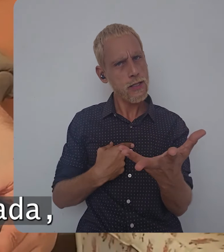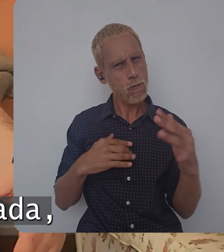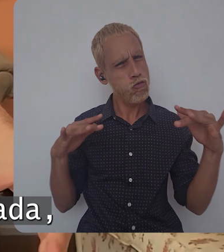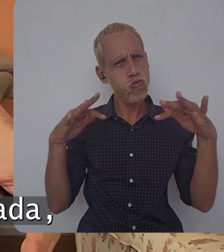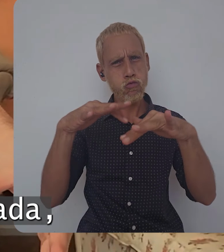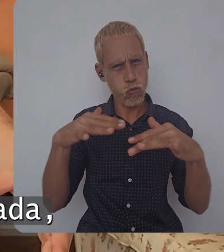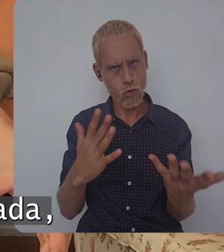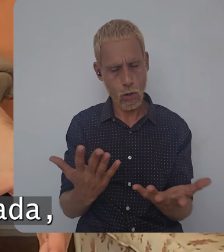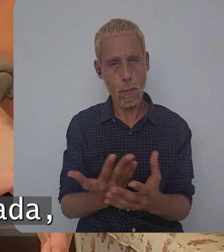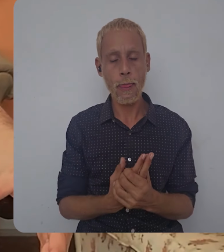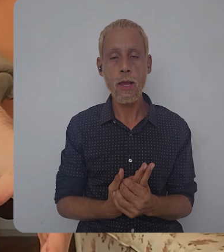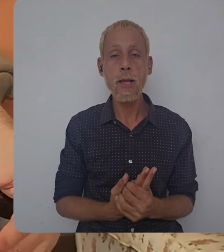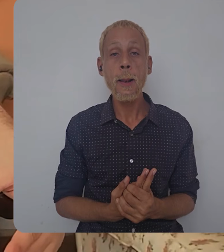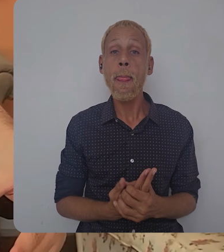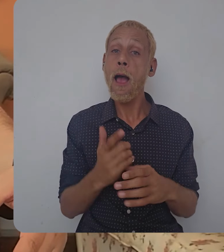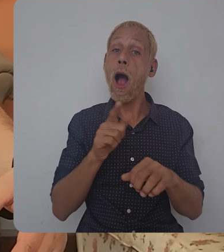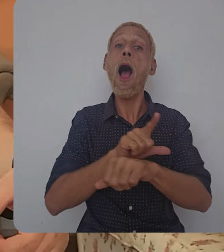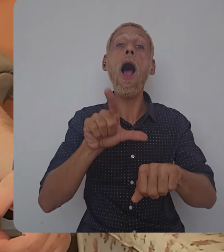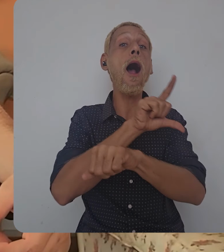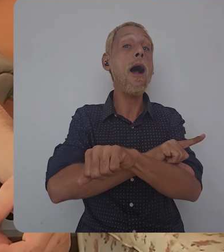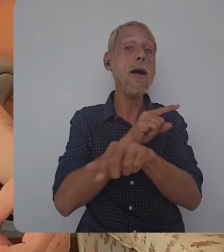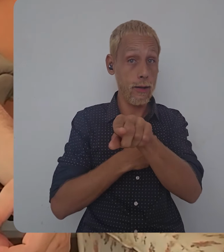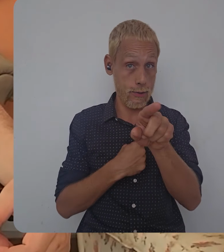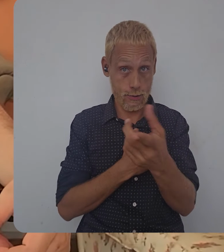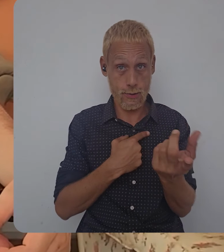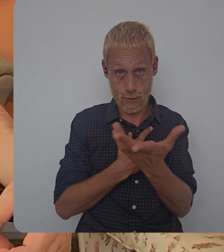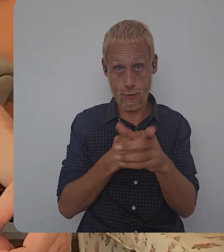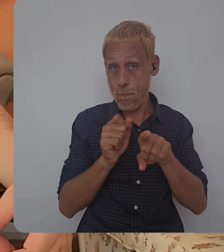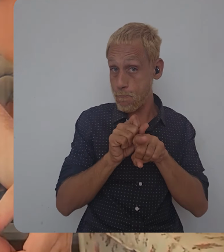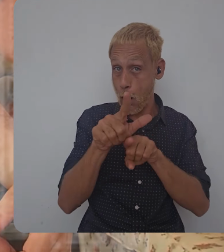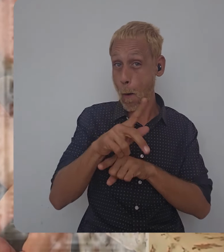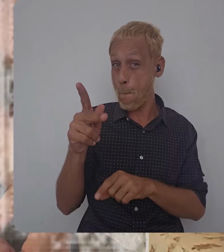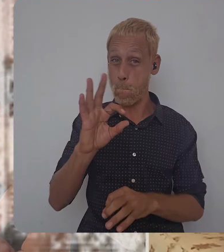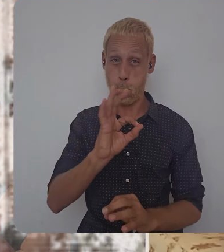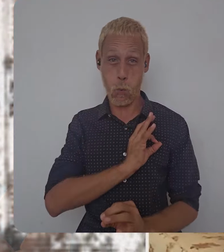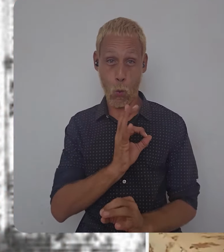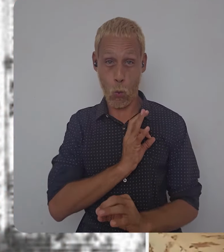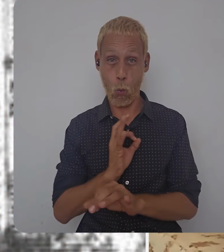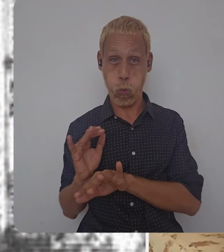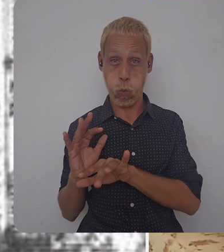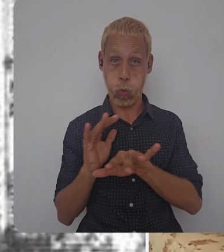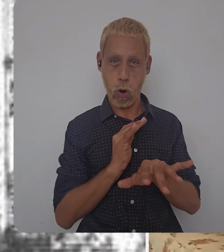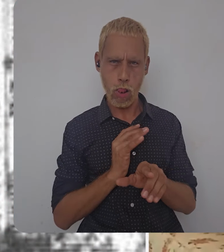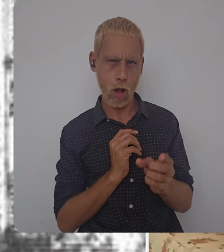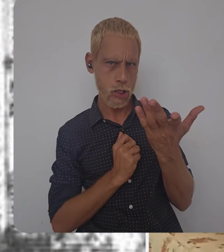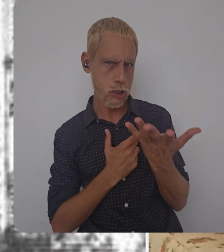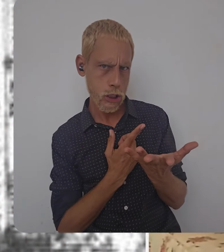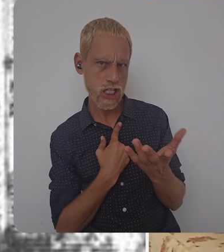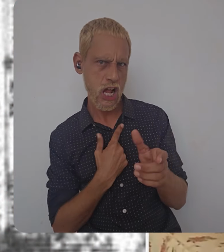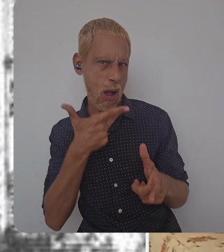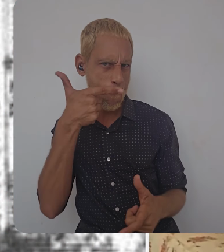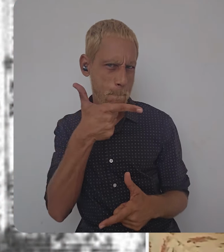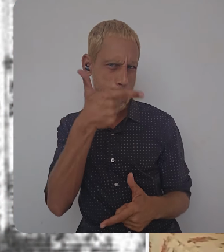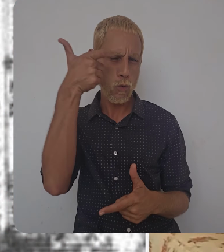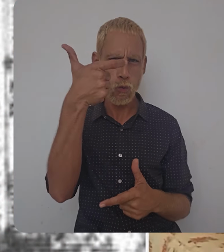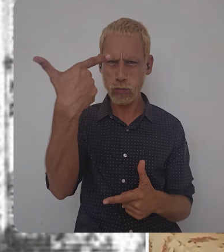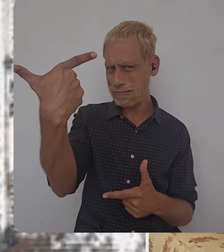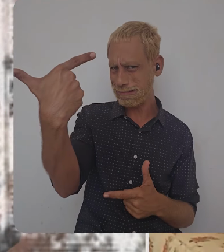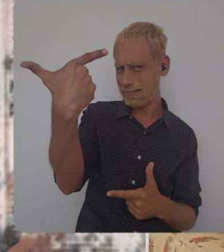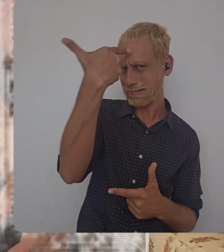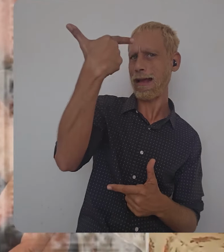Diário, naquela época, uma pracinha bem movimentada, não é o que é hoje. E antes mesmo que ele discursasse, a polícia chega para reprimir a